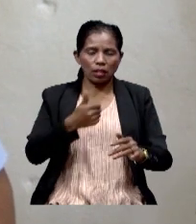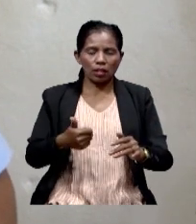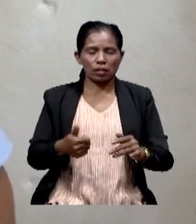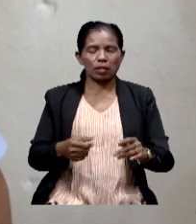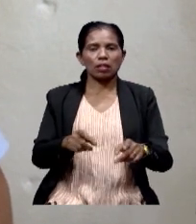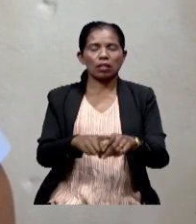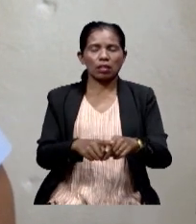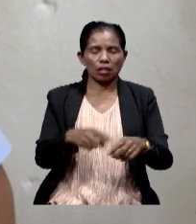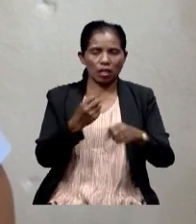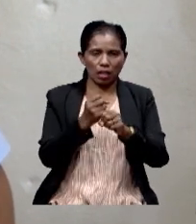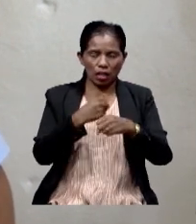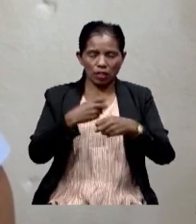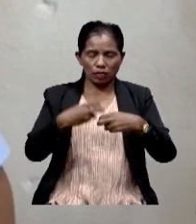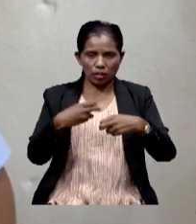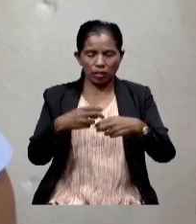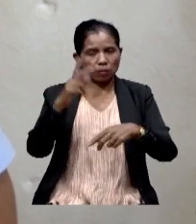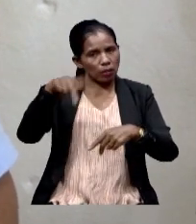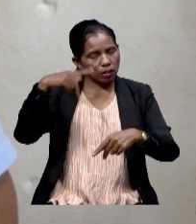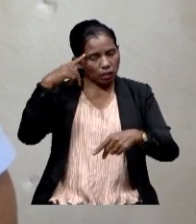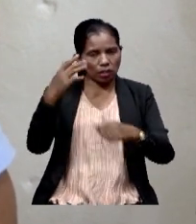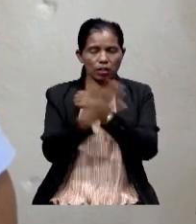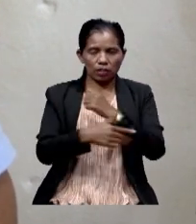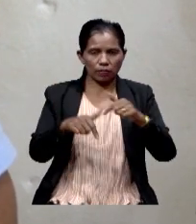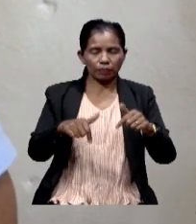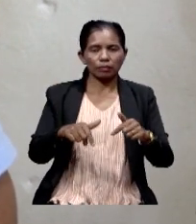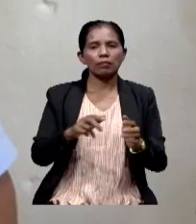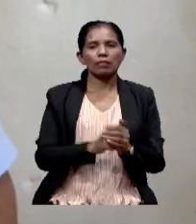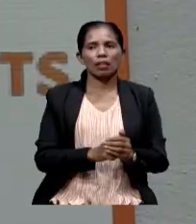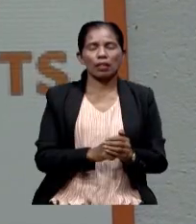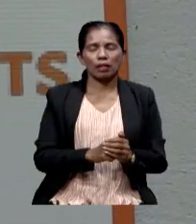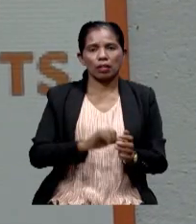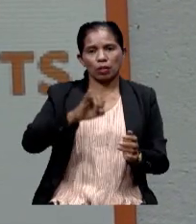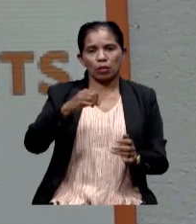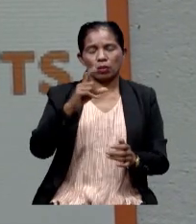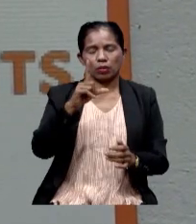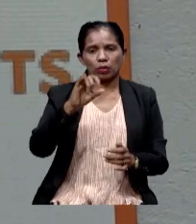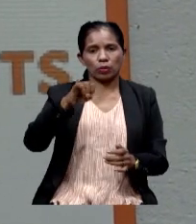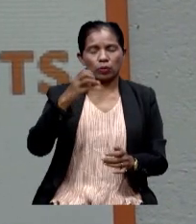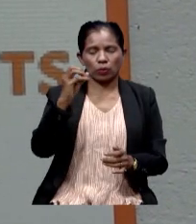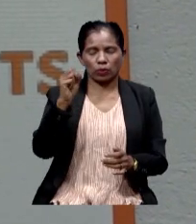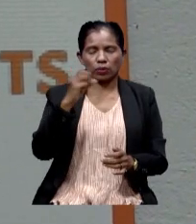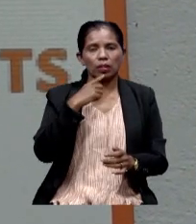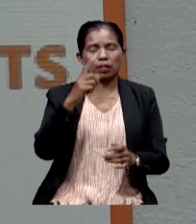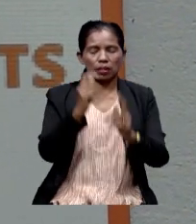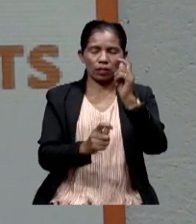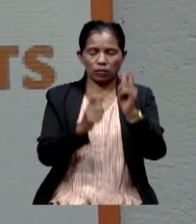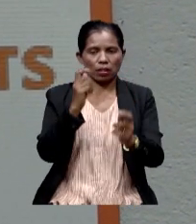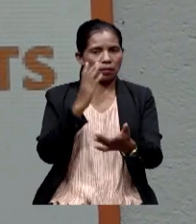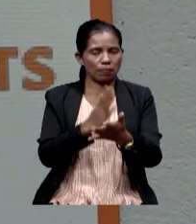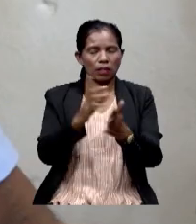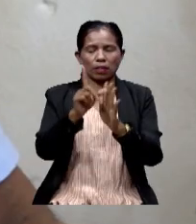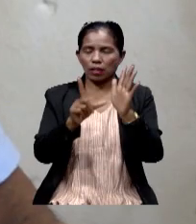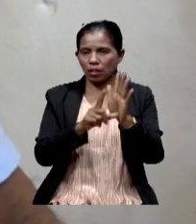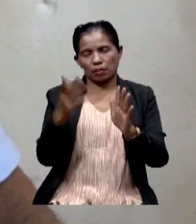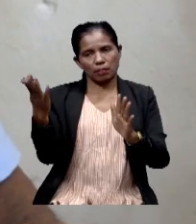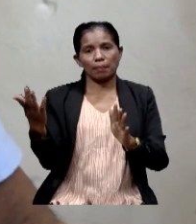tuhanaru crise política e harailaran. Também José Luiz Oliveira prefere tribunal anula lei refere. Lei deve ser